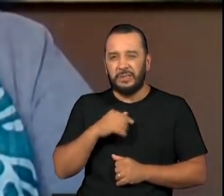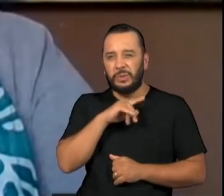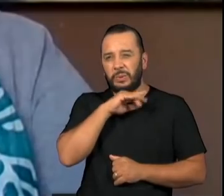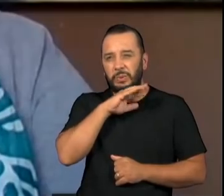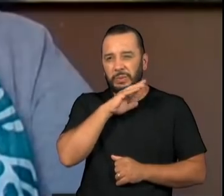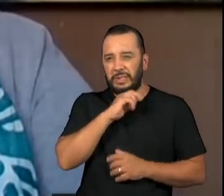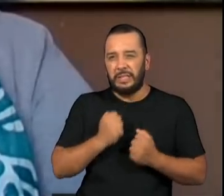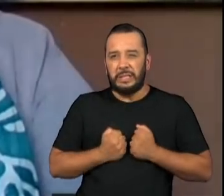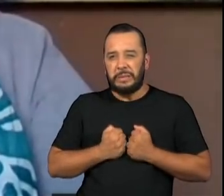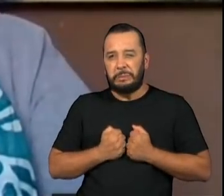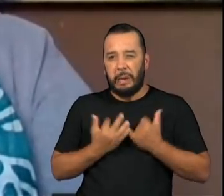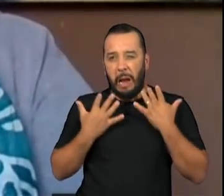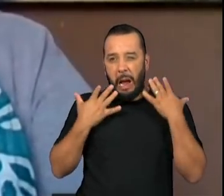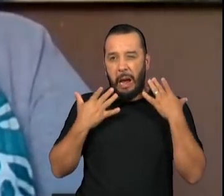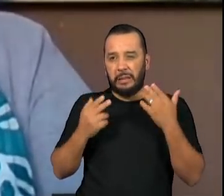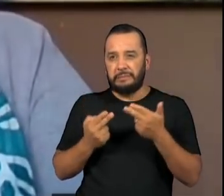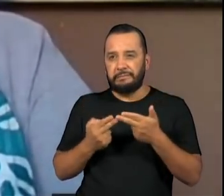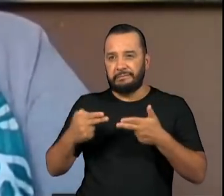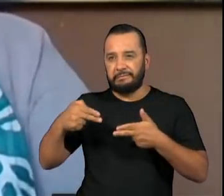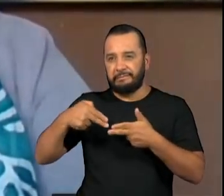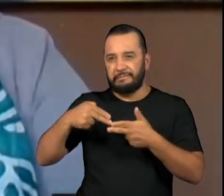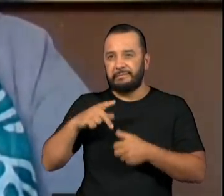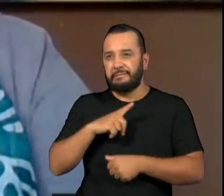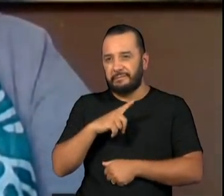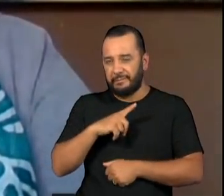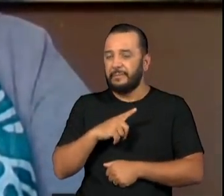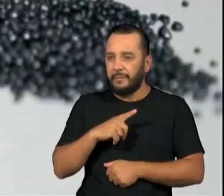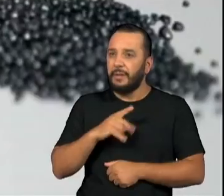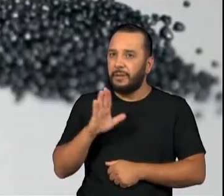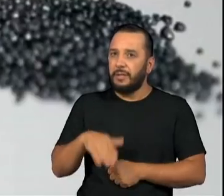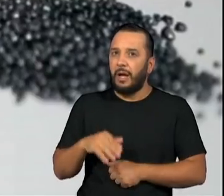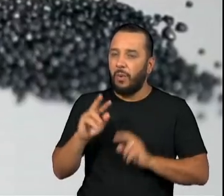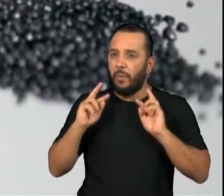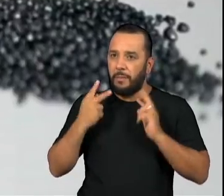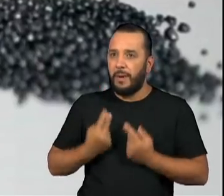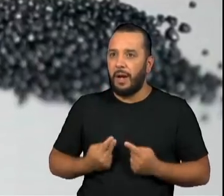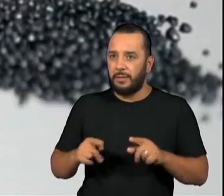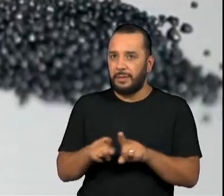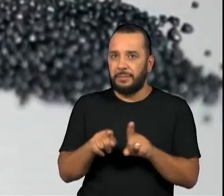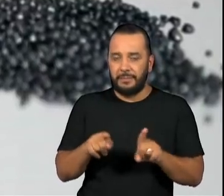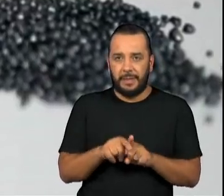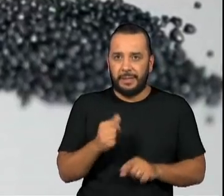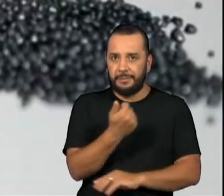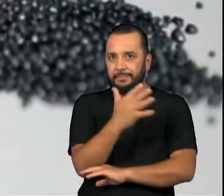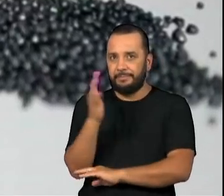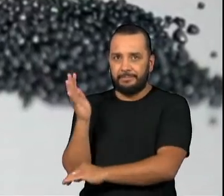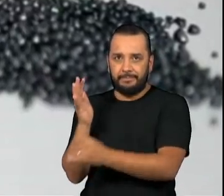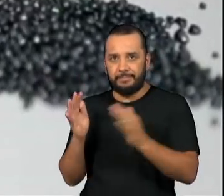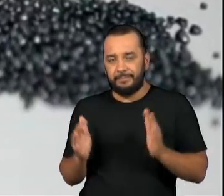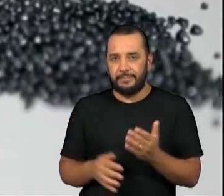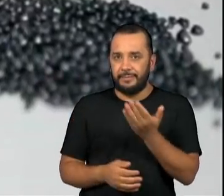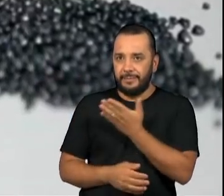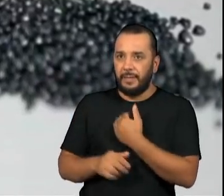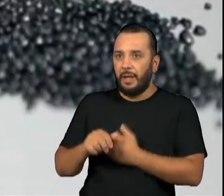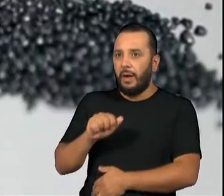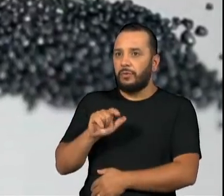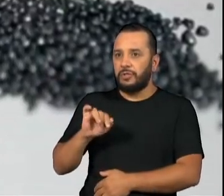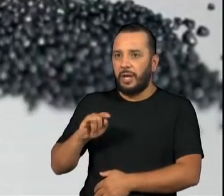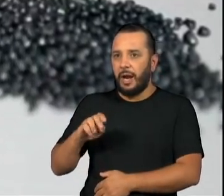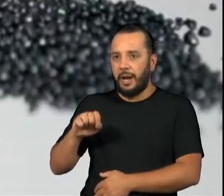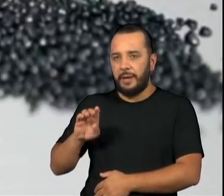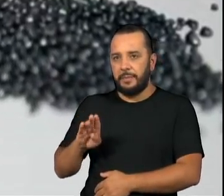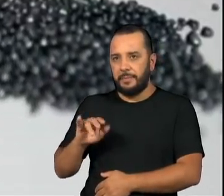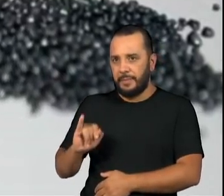de toxicidade, tanto para os seres humanos quanto para o meio ambiente. Um dos mais importantes é o aldicarbe, que é